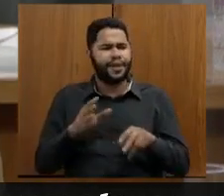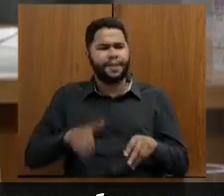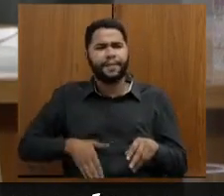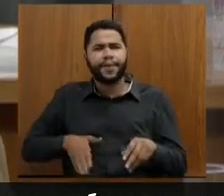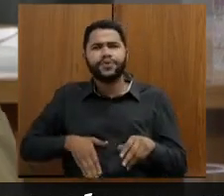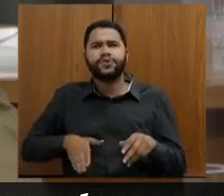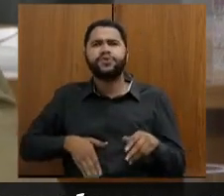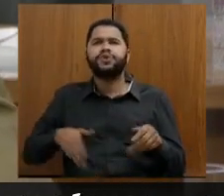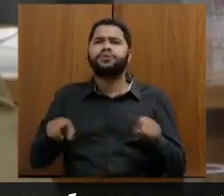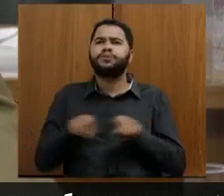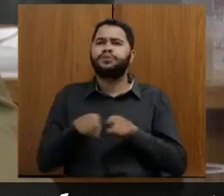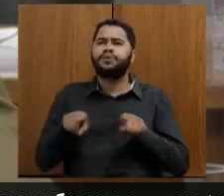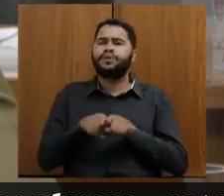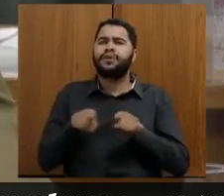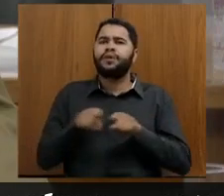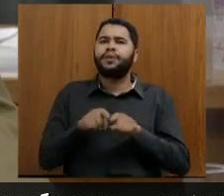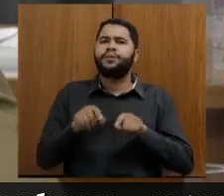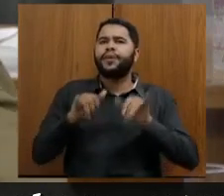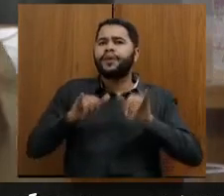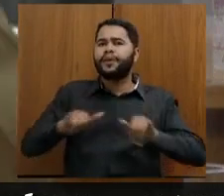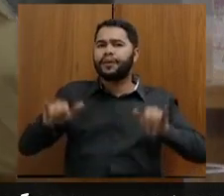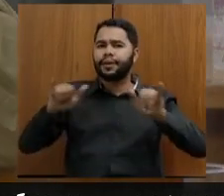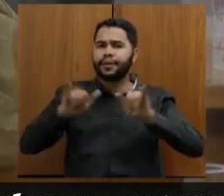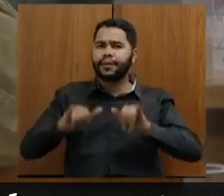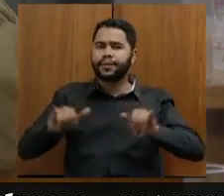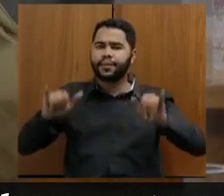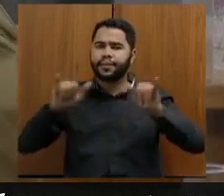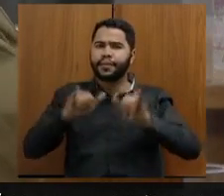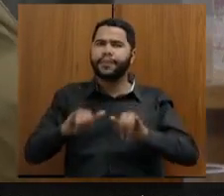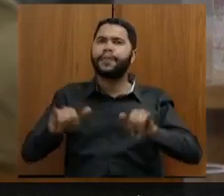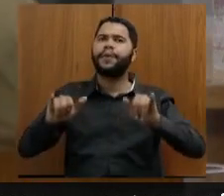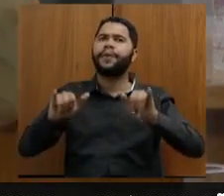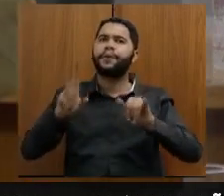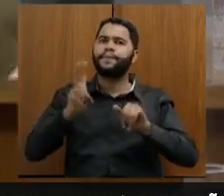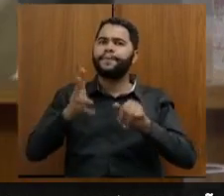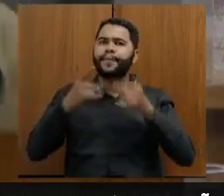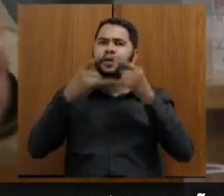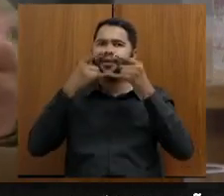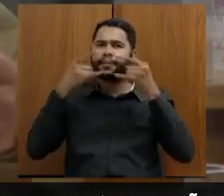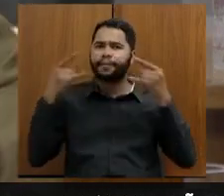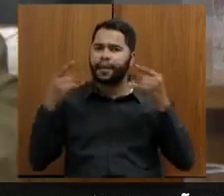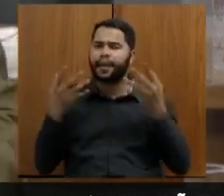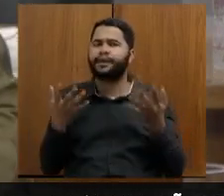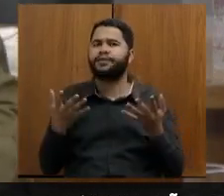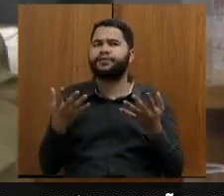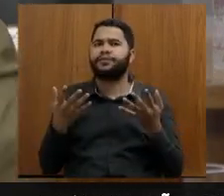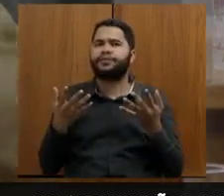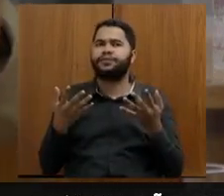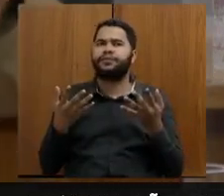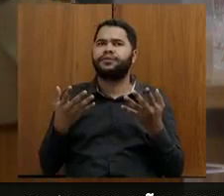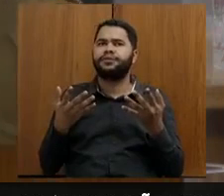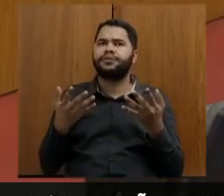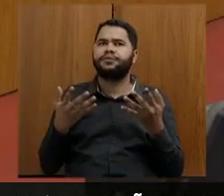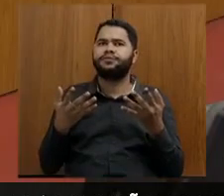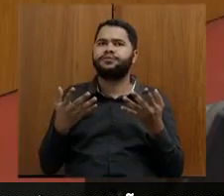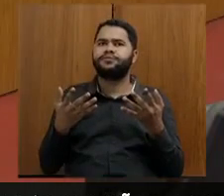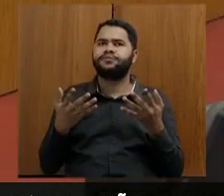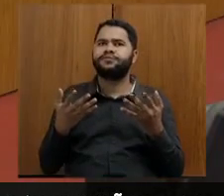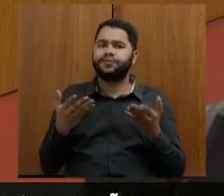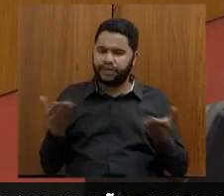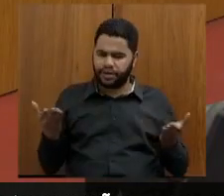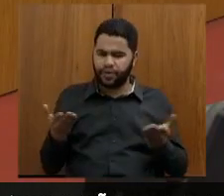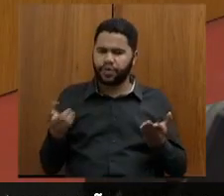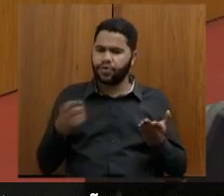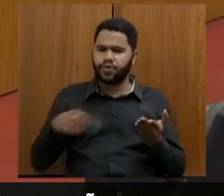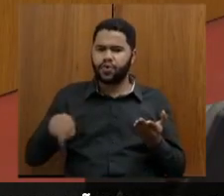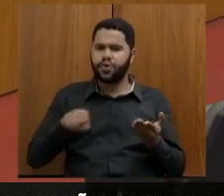nós vamos nós vamos fazer campanha de mantenha máscara de conscientização contra o vídeo nosso